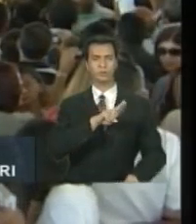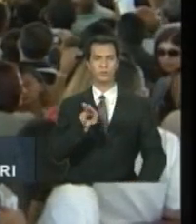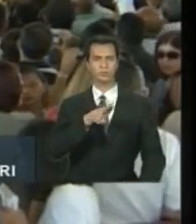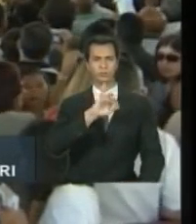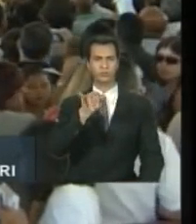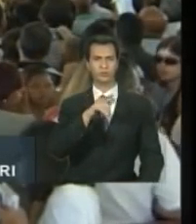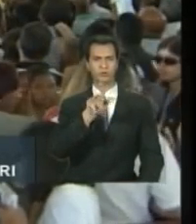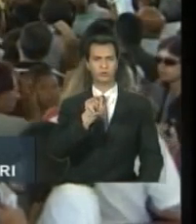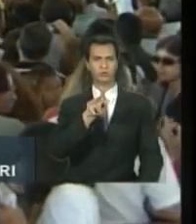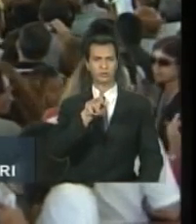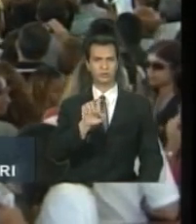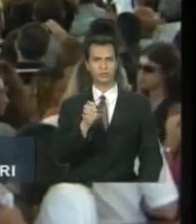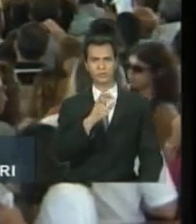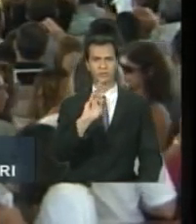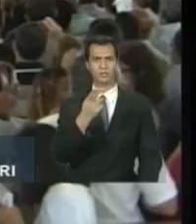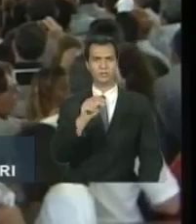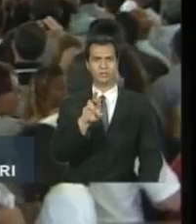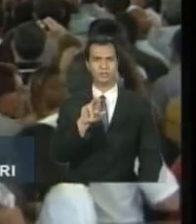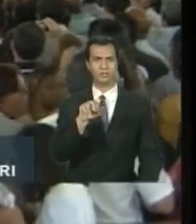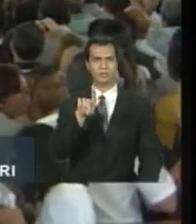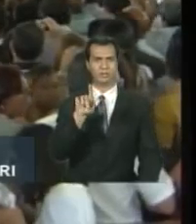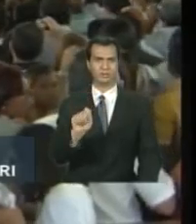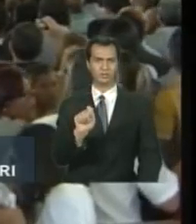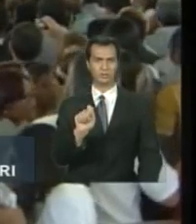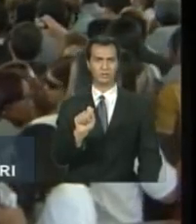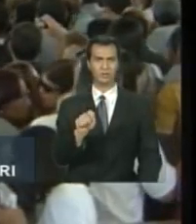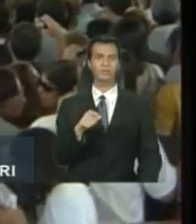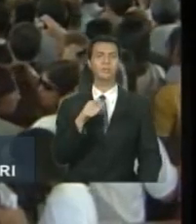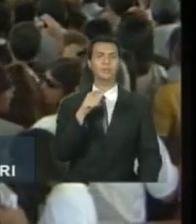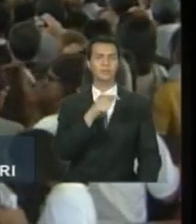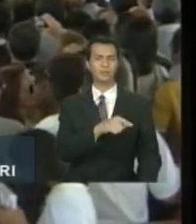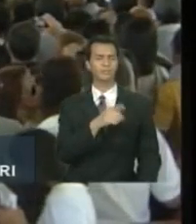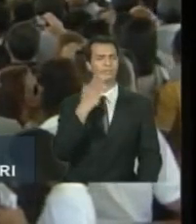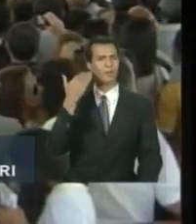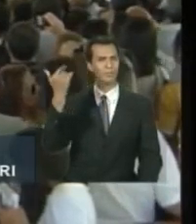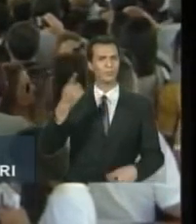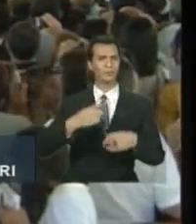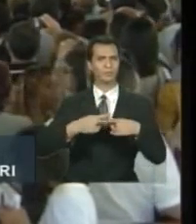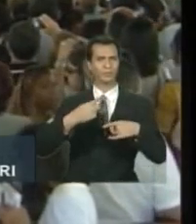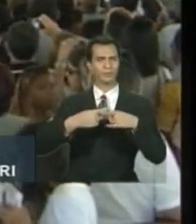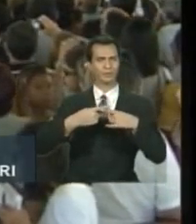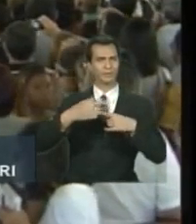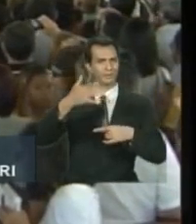Hereda, facilmente reconhecível pela sua careca.